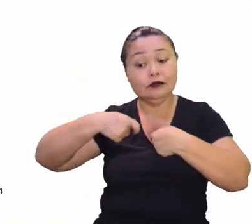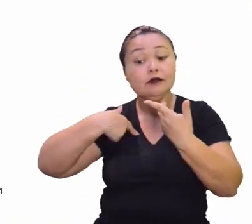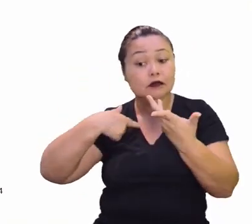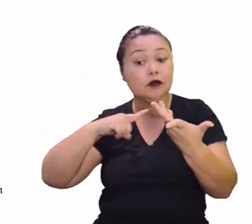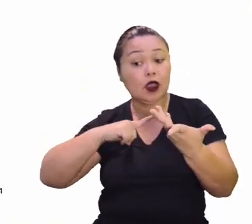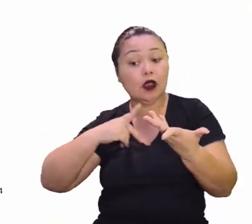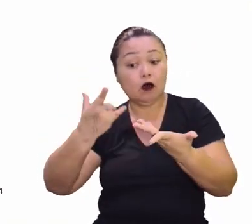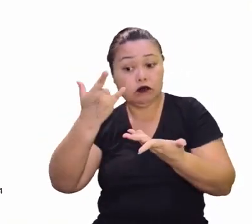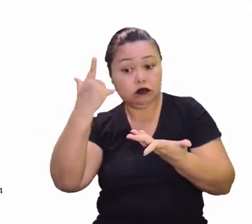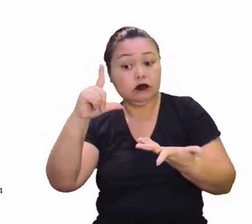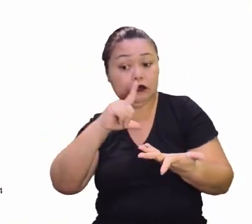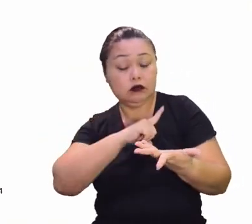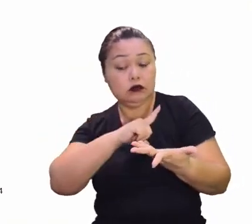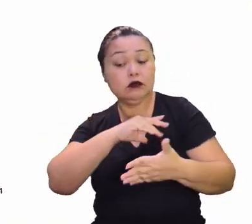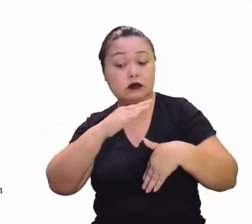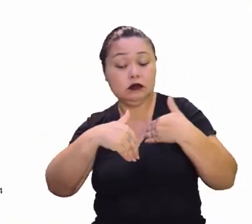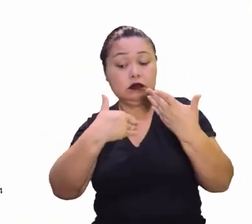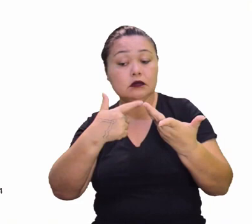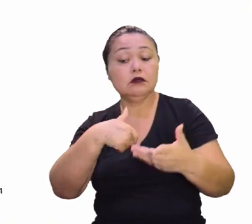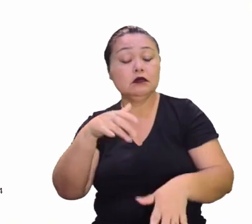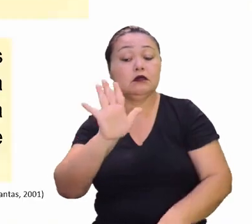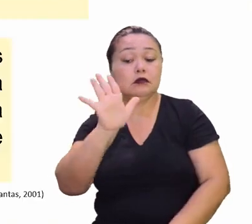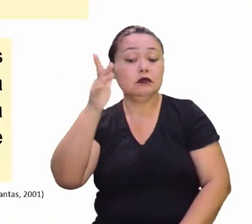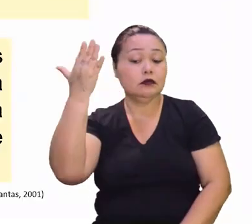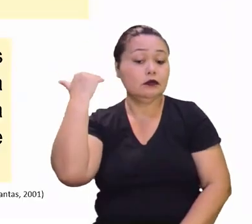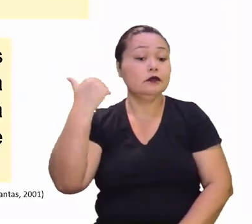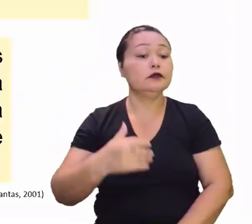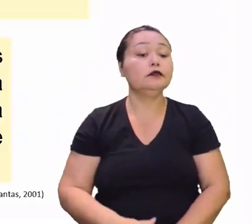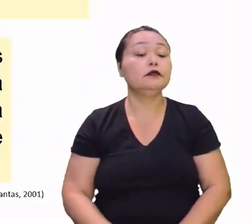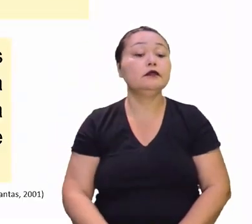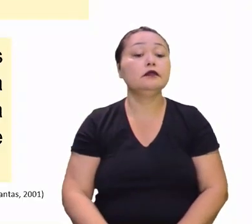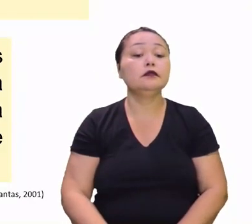compensava todo esse processo, né? Mesmo sendo caro na época.